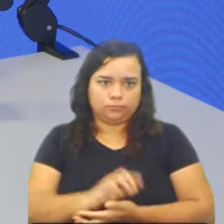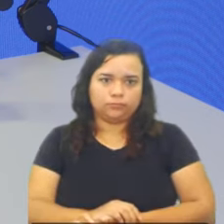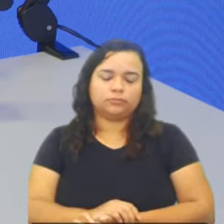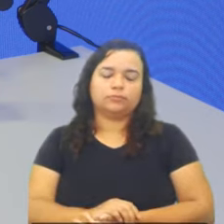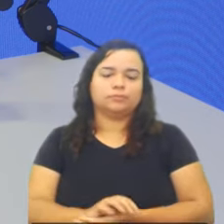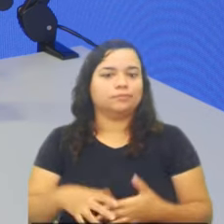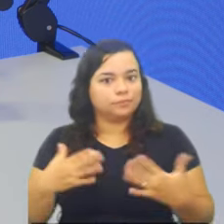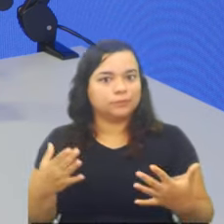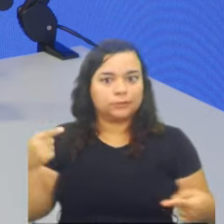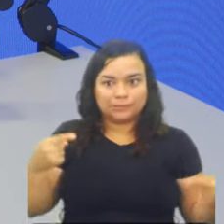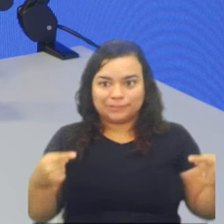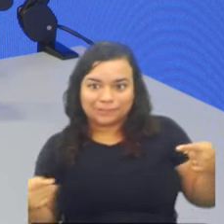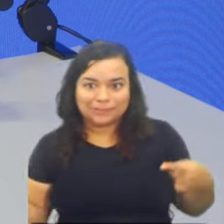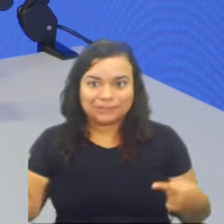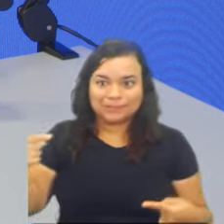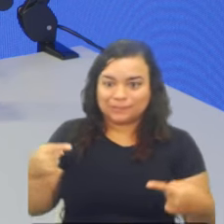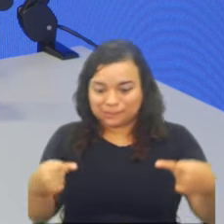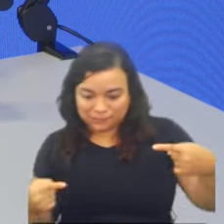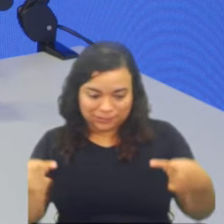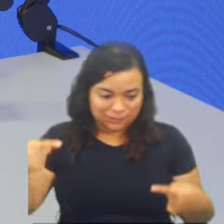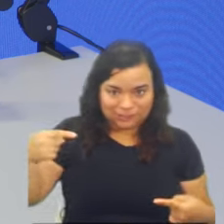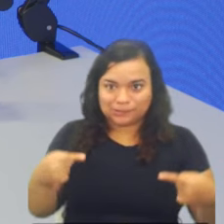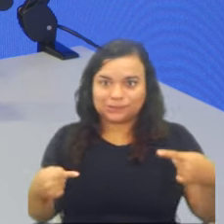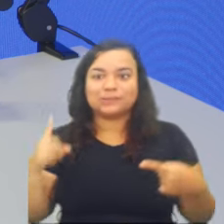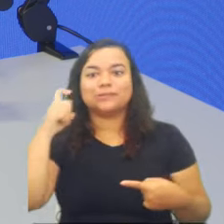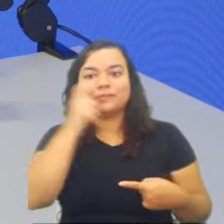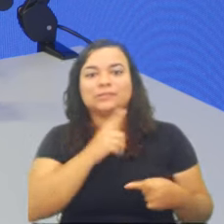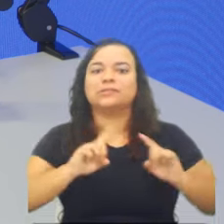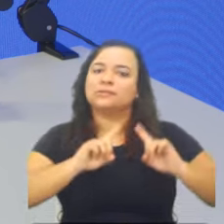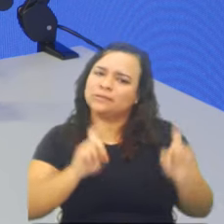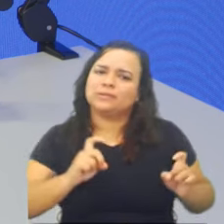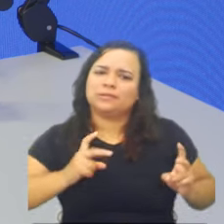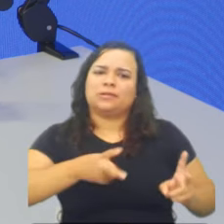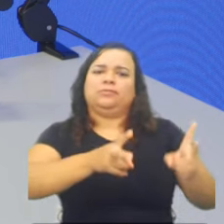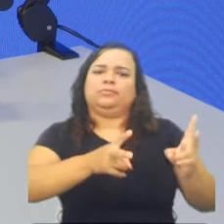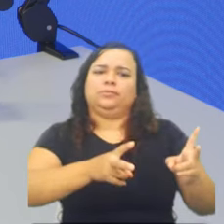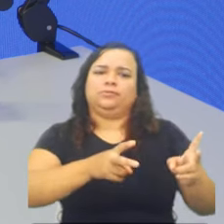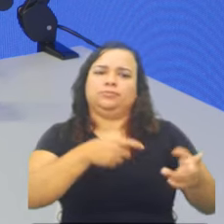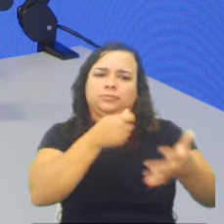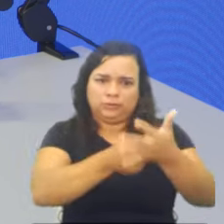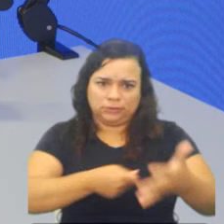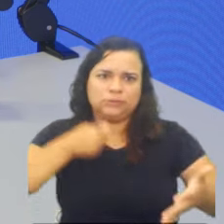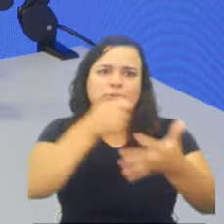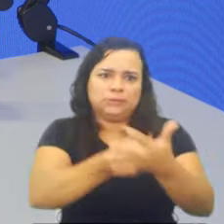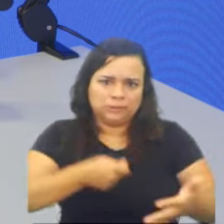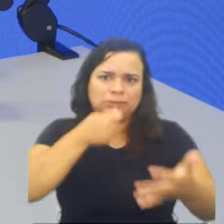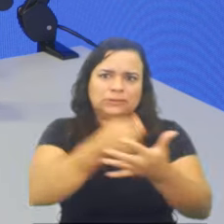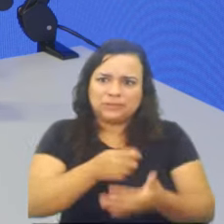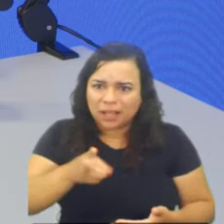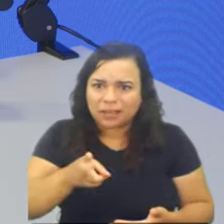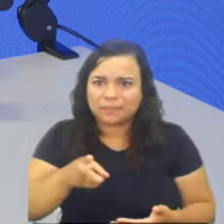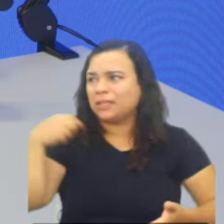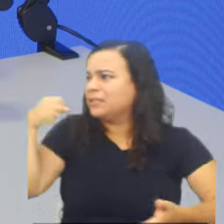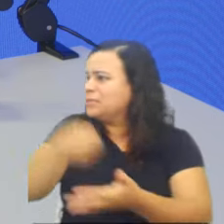né então a gente tá nesse nesse impasse né Eh eh Será que a gente sempre vai vai para vai pra luta